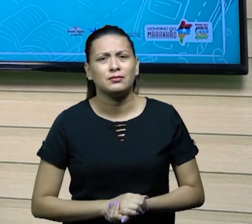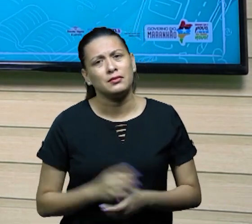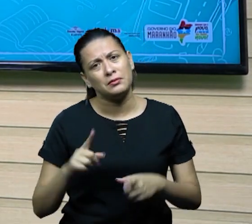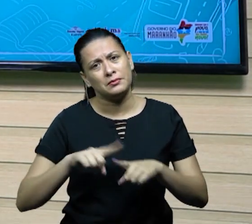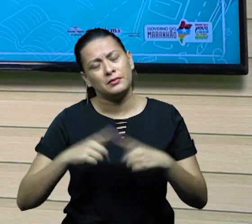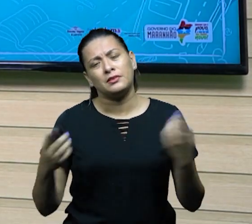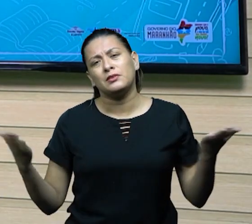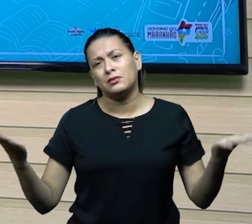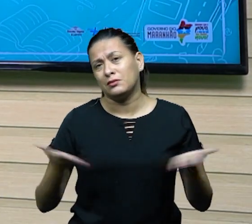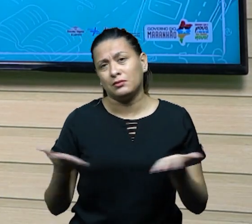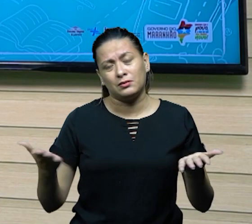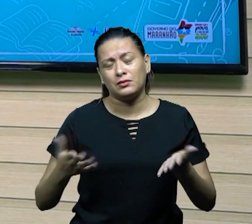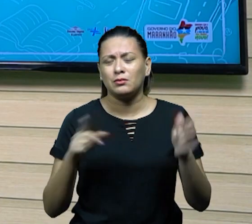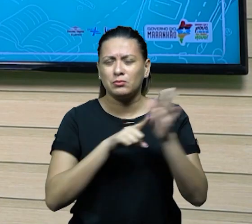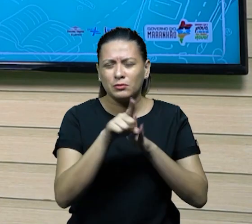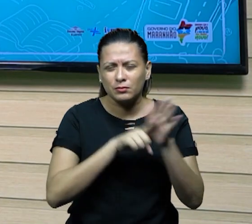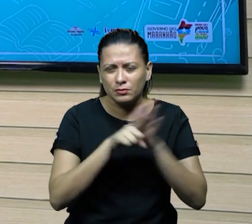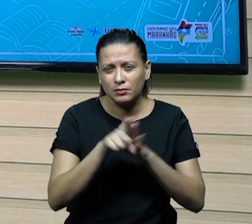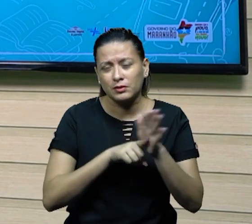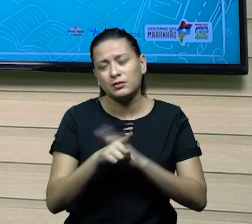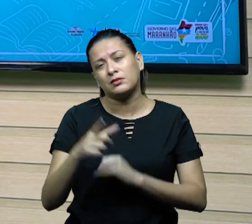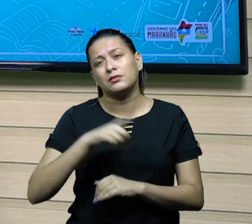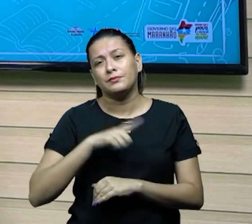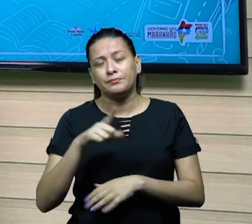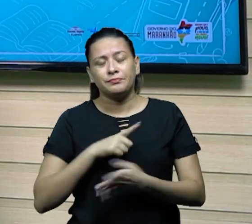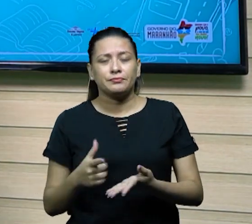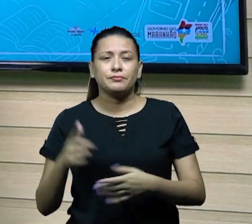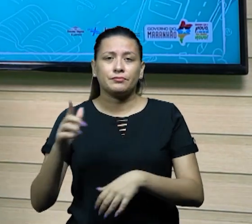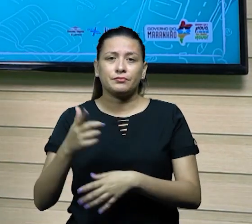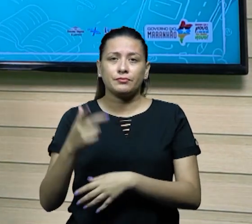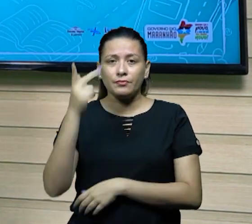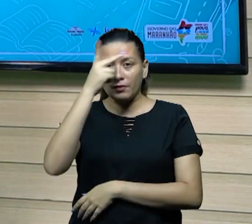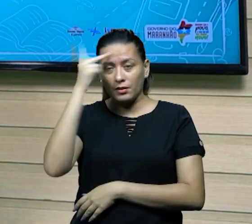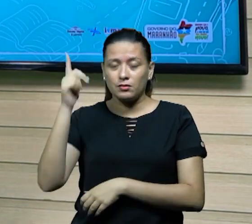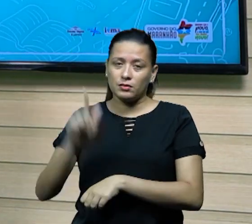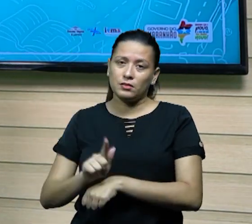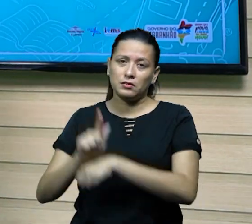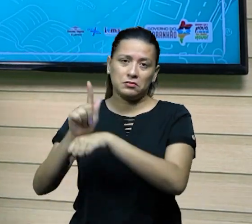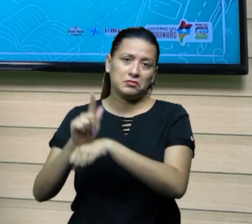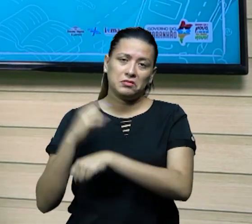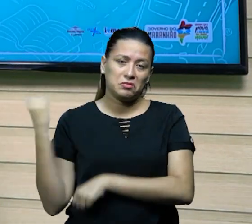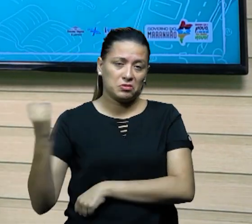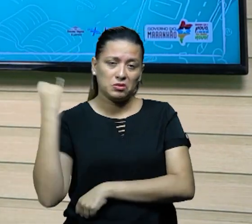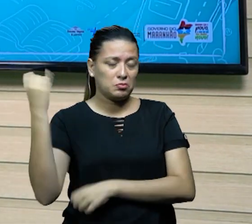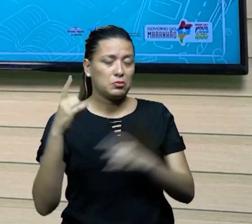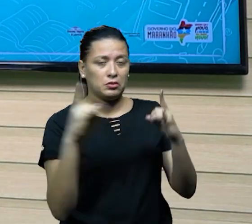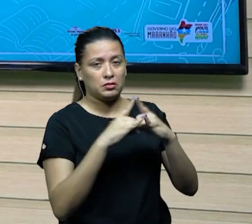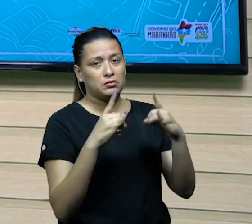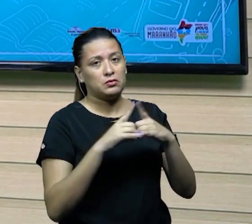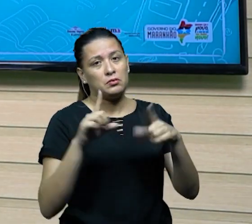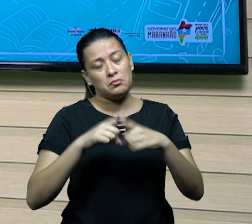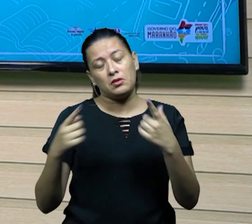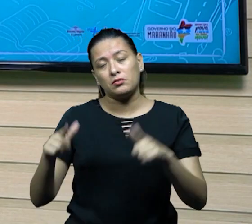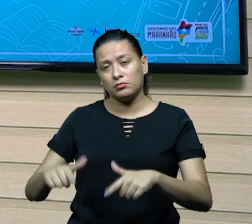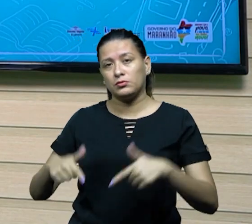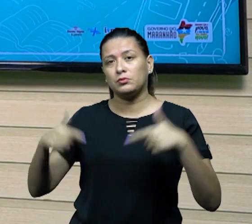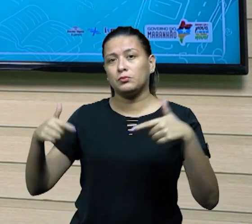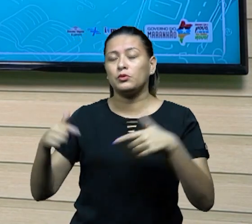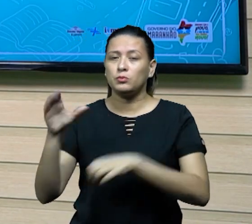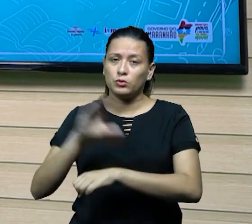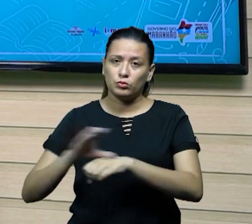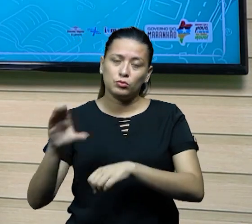estão graduadas. Não importa a instituição, não importa a metodologia, estou falando em ter o diploma de curso superior. E aí o que acontece? Fica